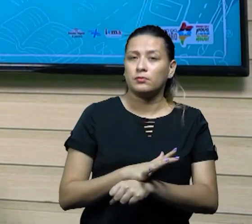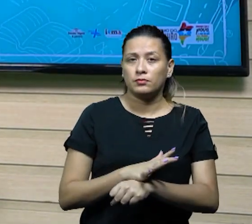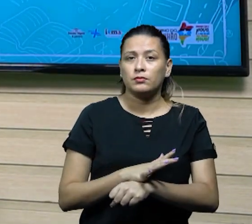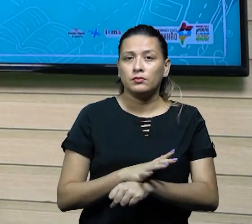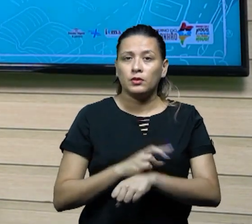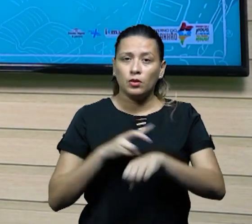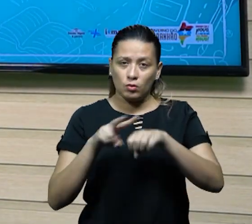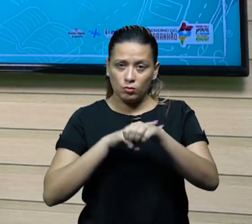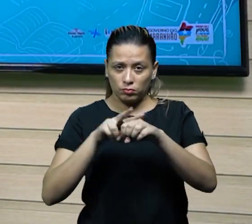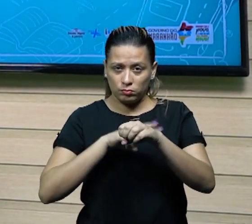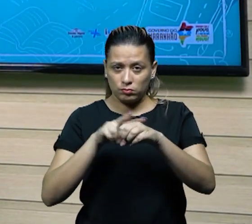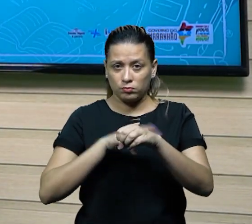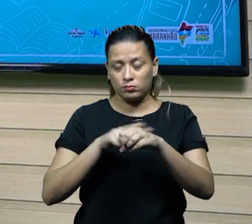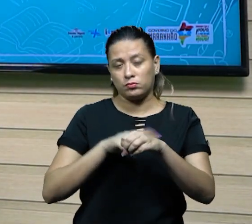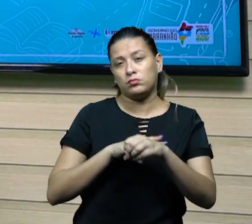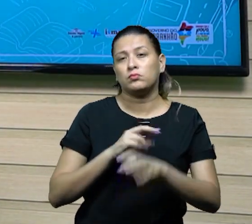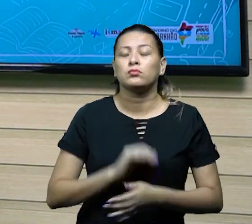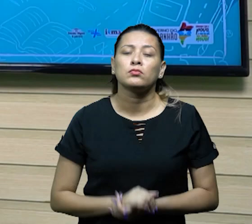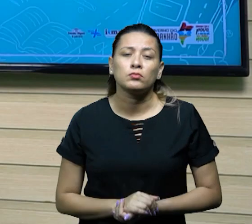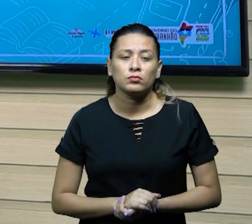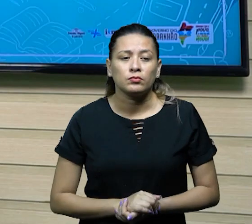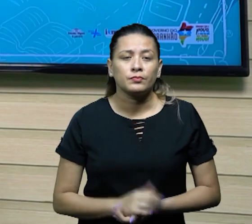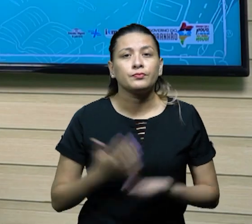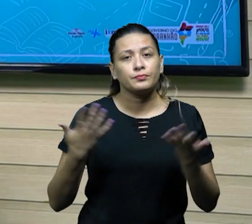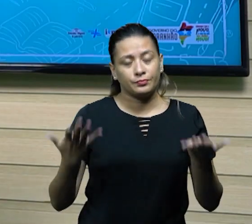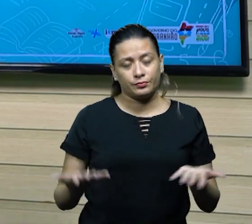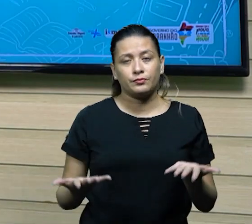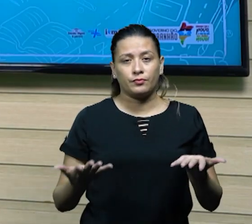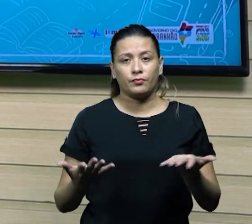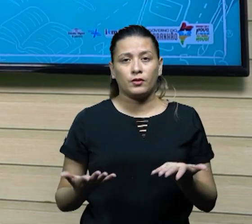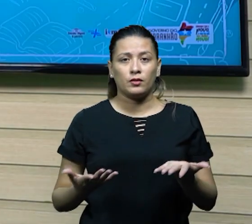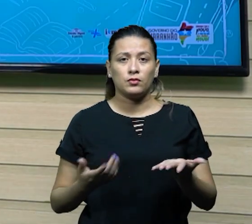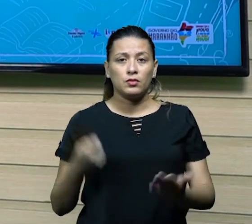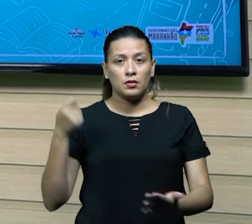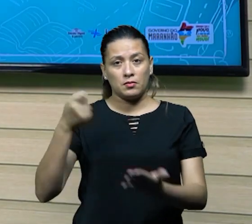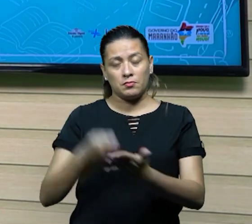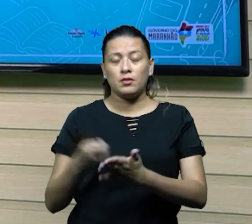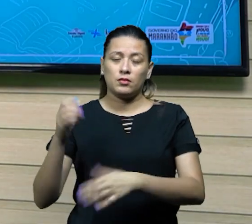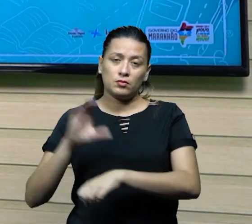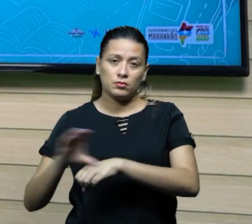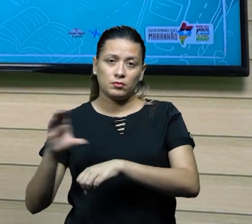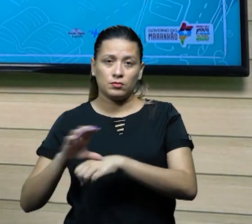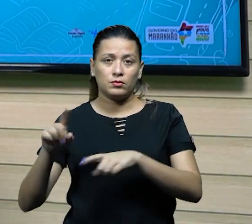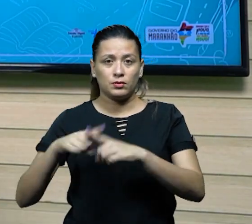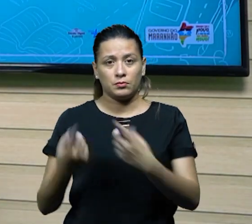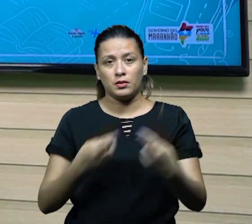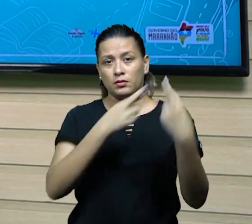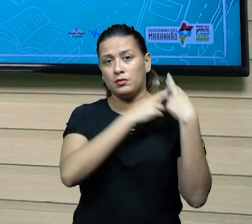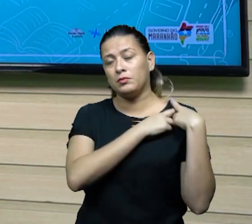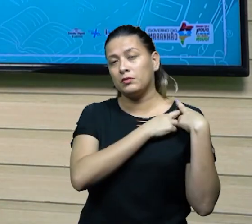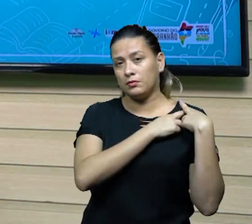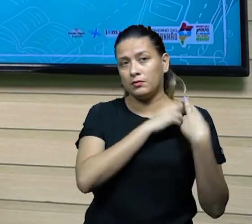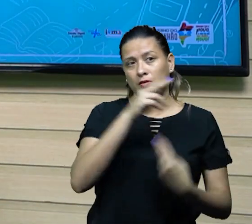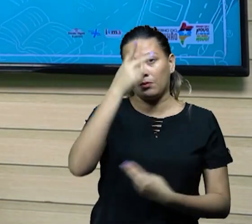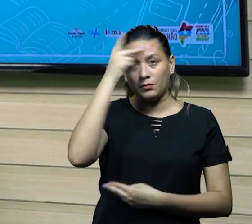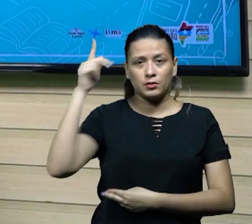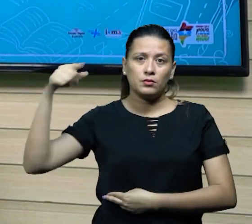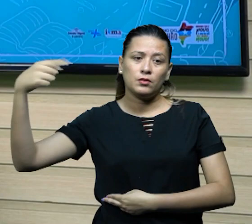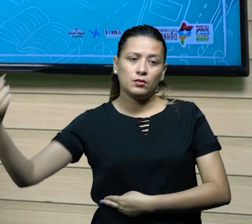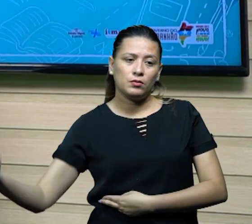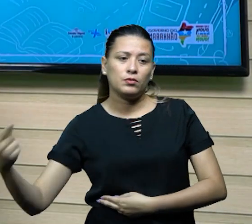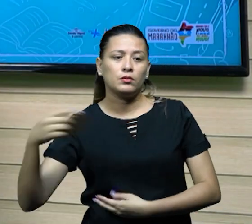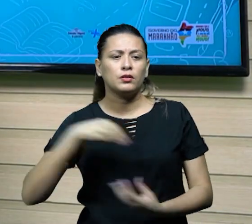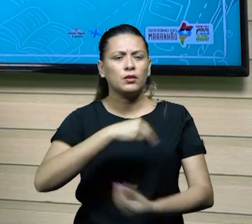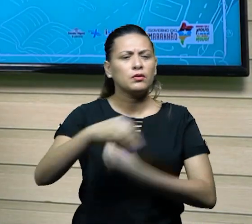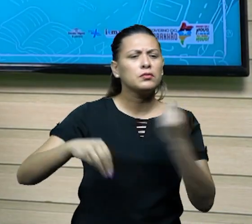Hoje, a gente vai falar lá na frente também a questão dos treinamentos online. Hoje se faz muito esses treinamentos online, onde a empresa paga